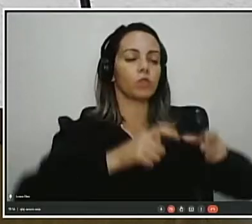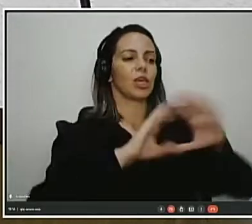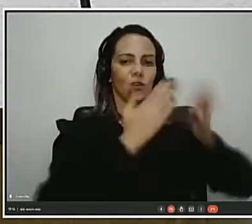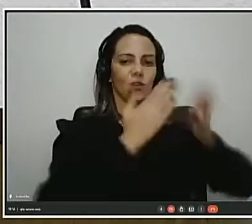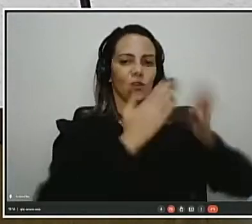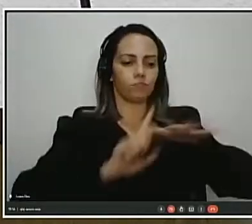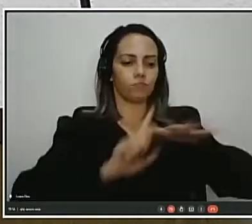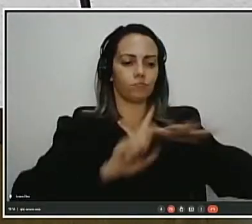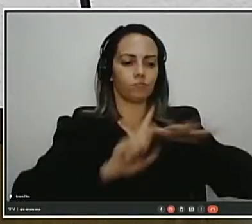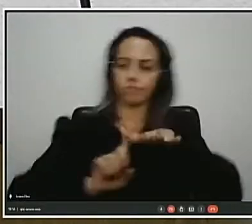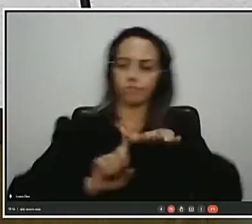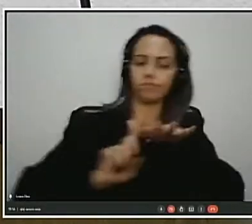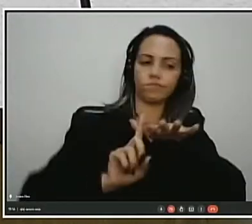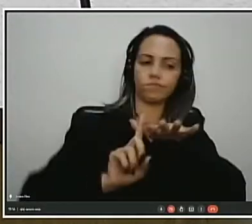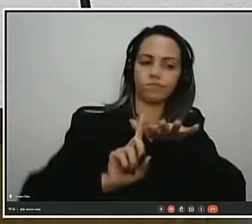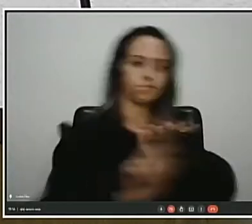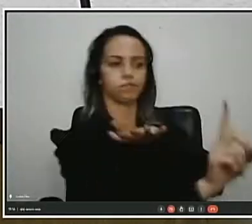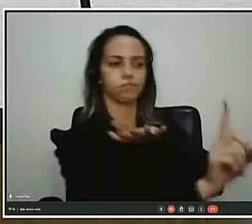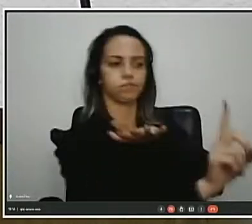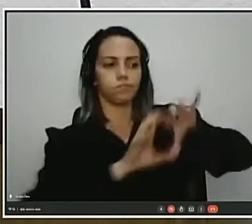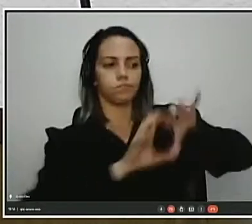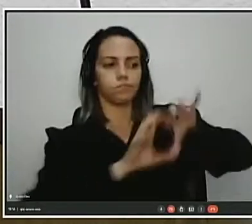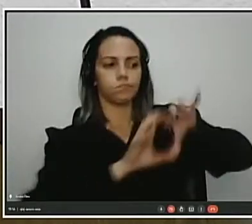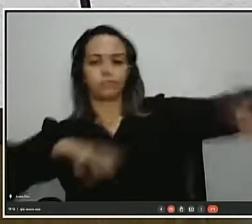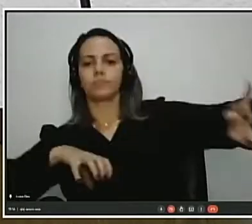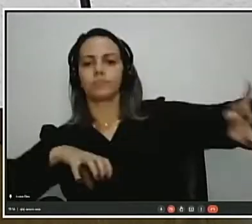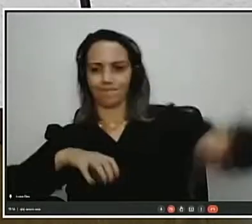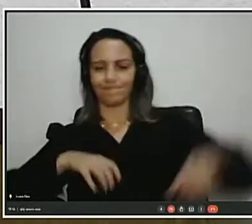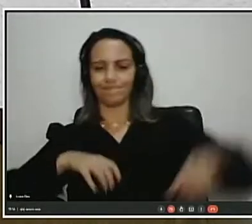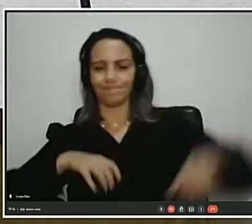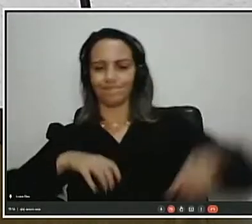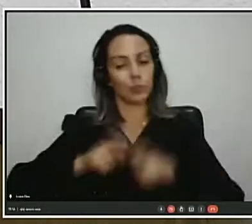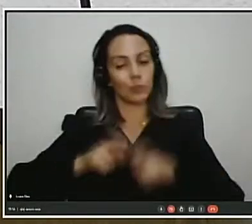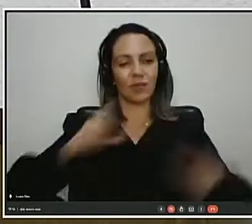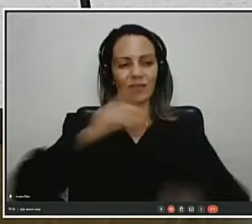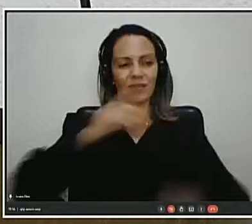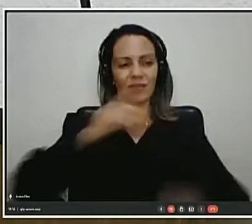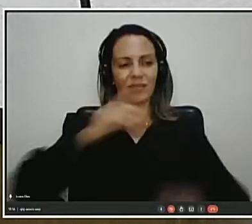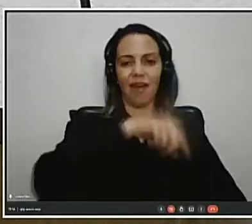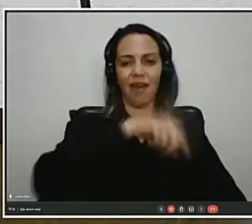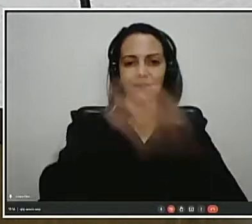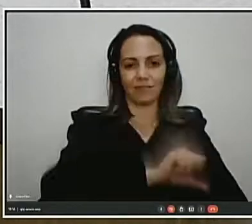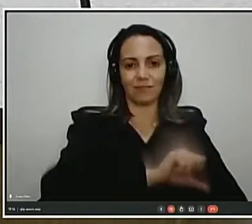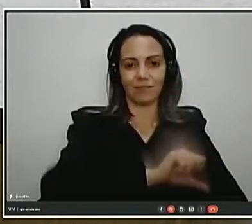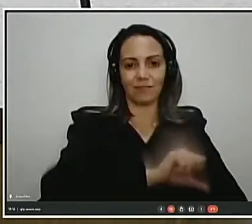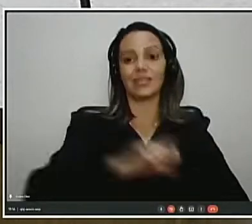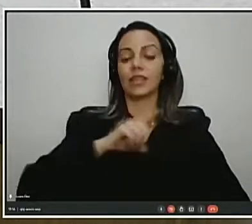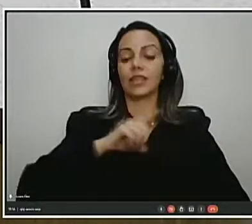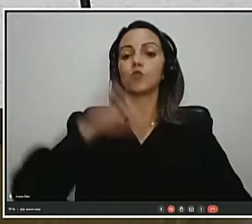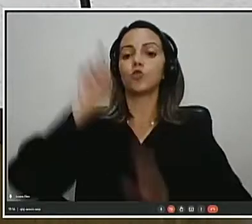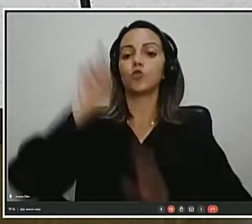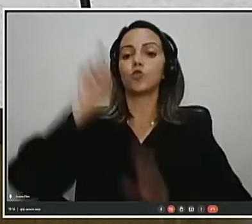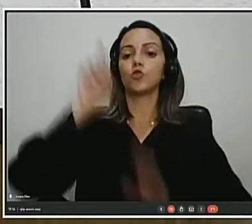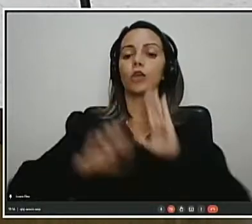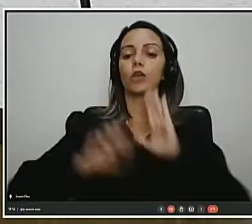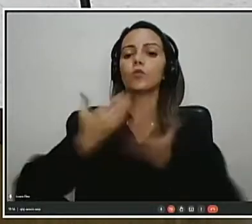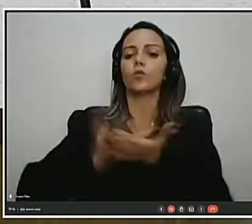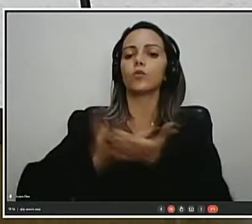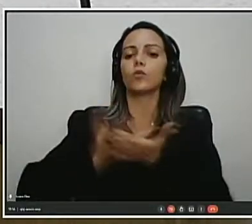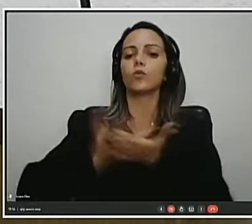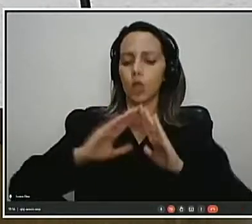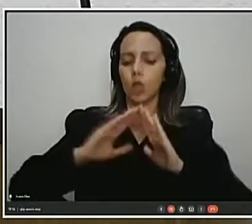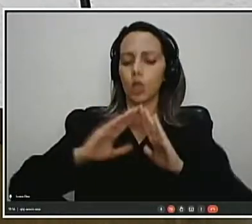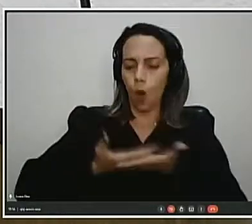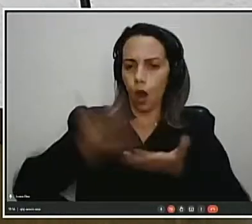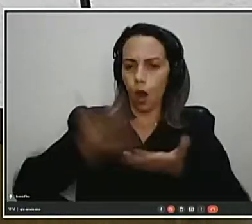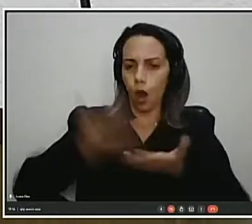e legislar em favor da escola pública, para que o direito de estudar na escola comum seja uma realidade. Por vezes